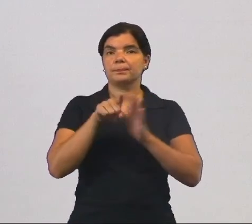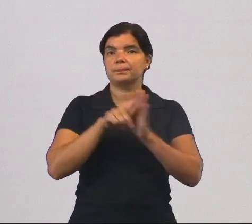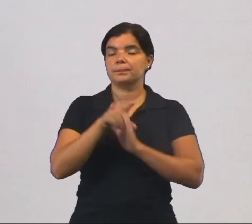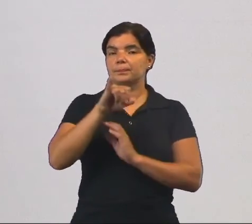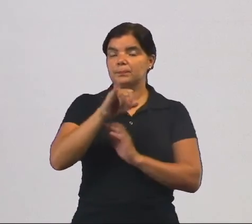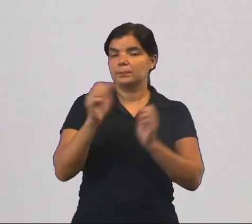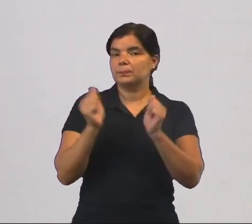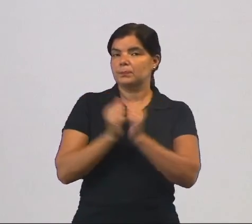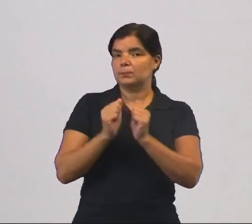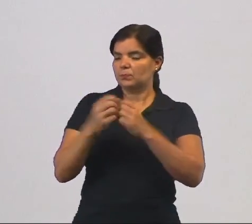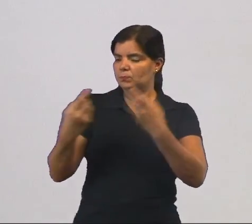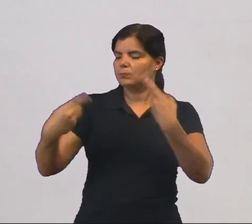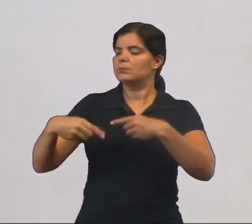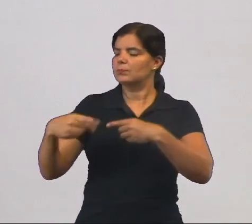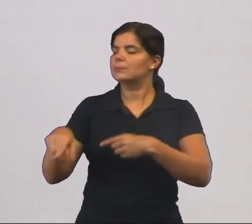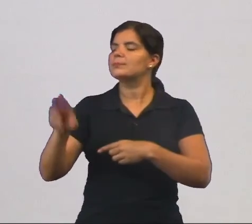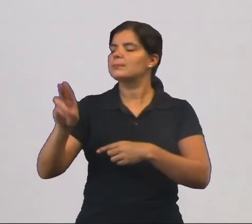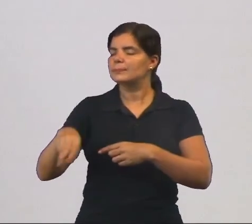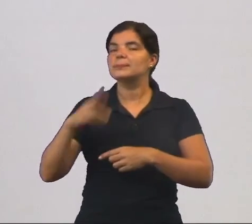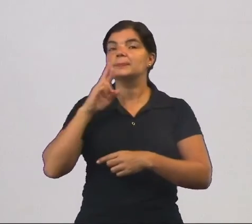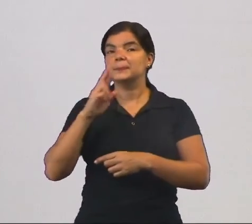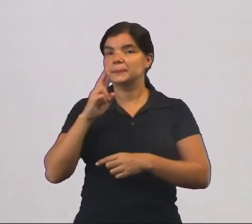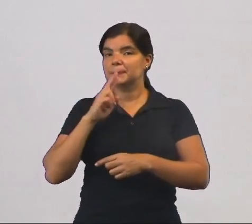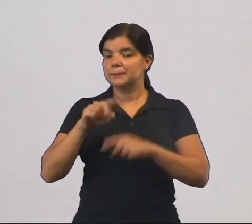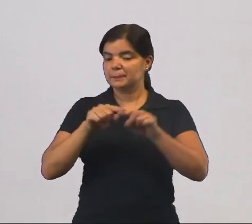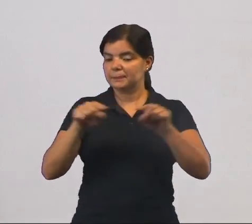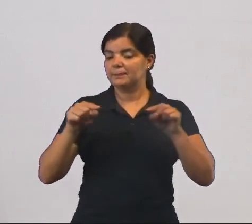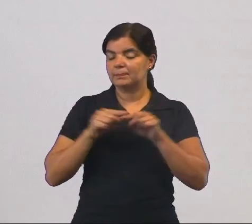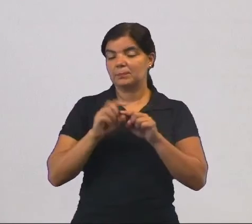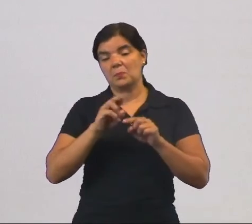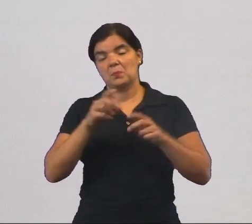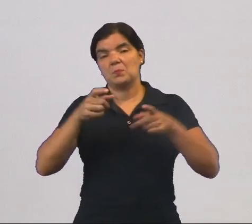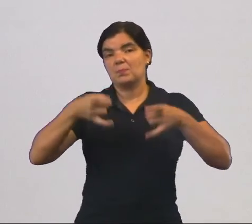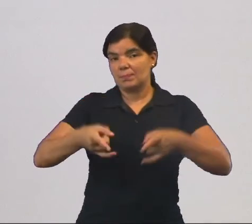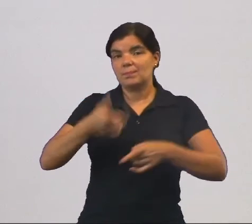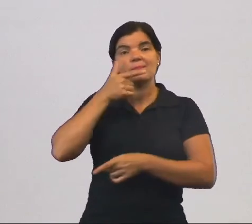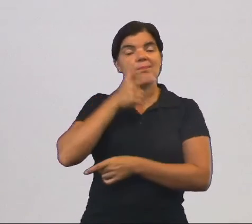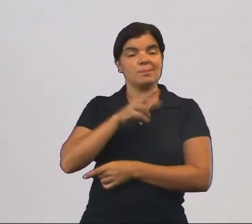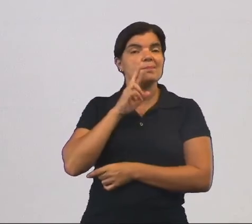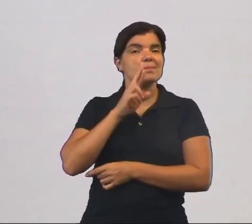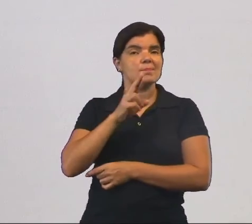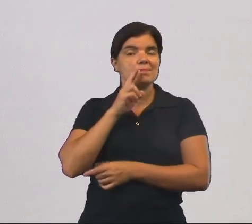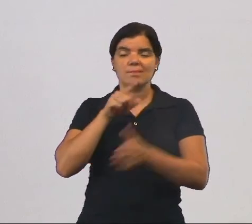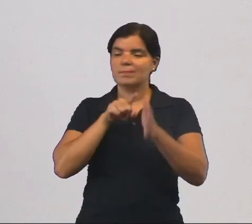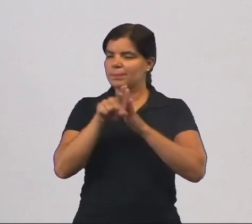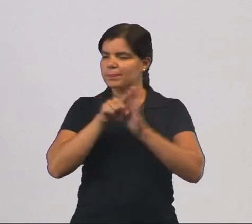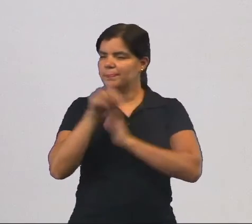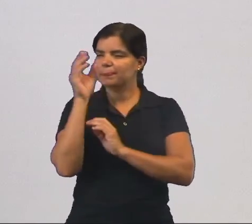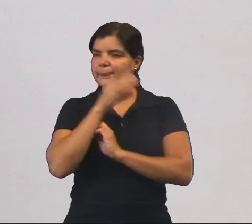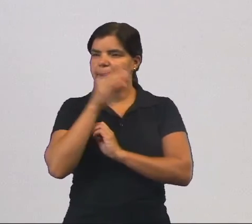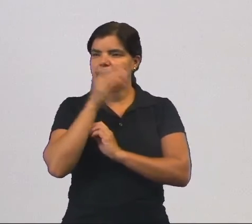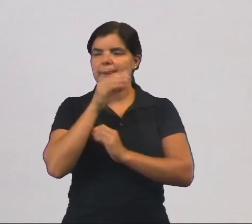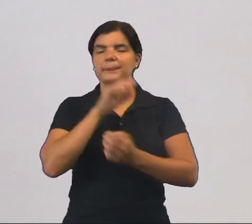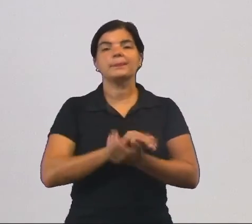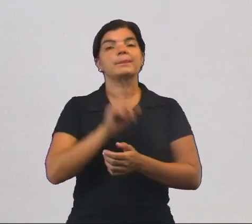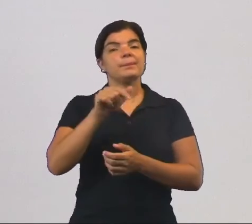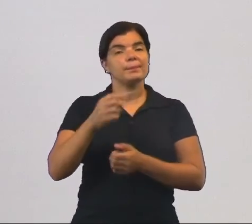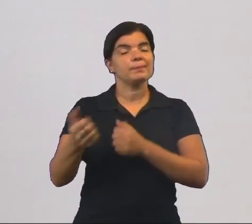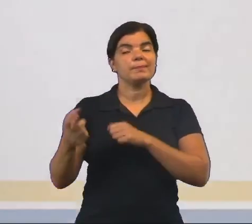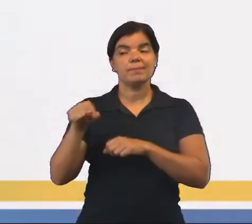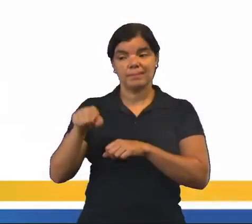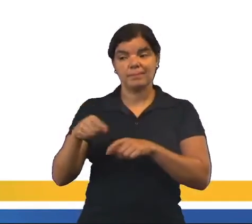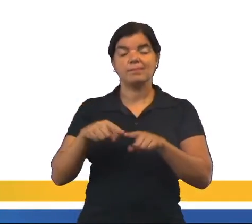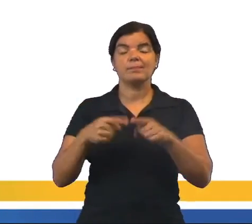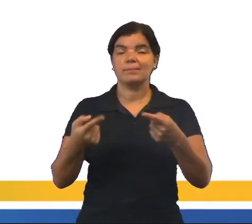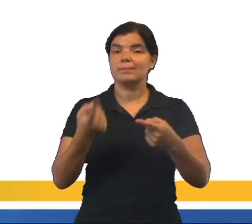tiver alguém com você, desafiei. Vamos ver quem é que nós aqui da sala ou do quarto consegue responder essa questão bem rapidinho? Então, conto com você